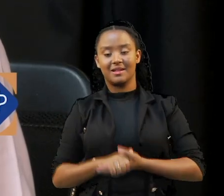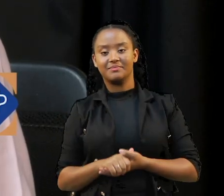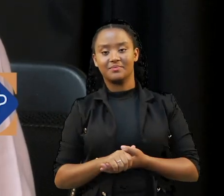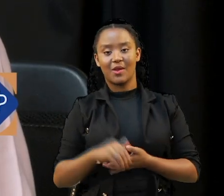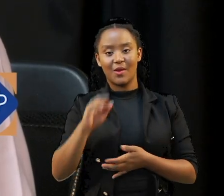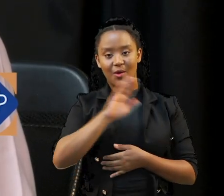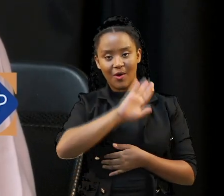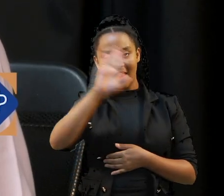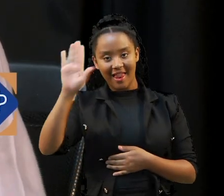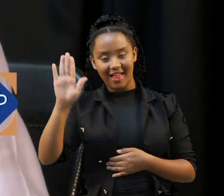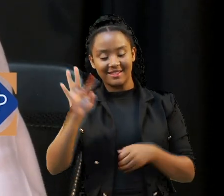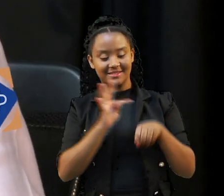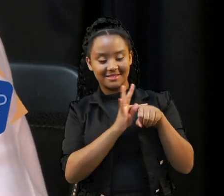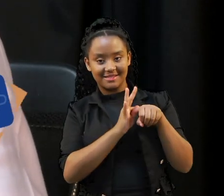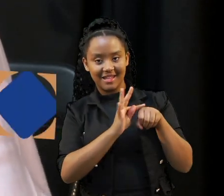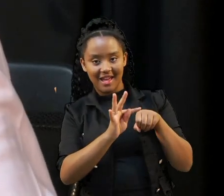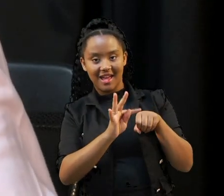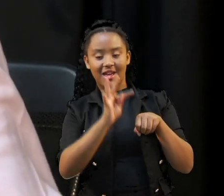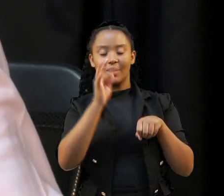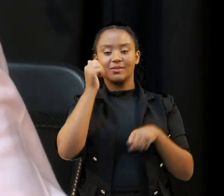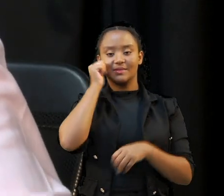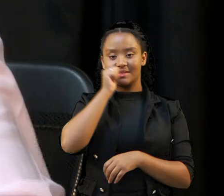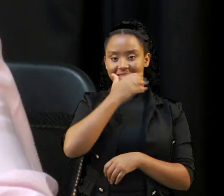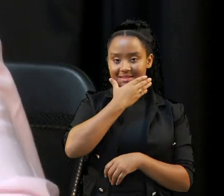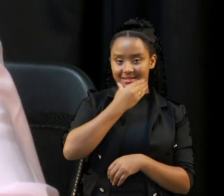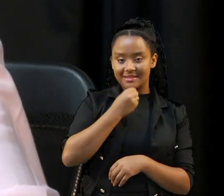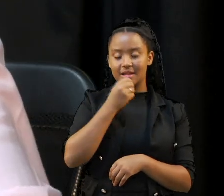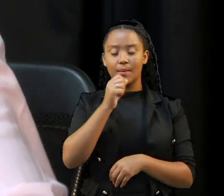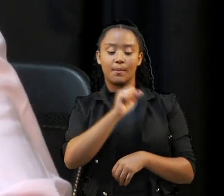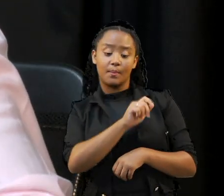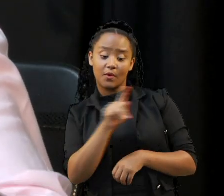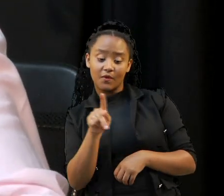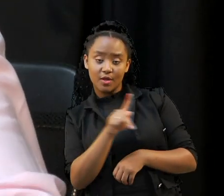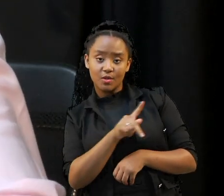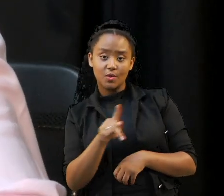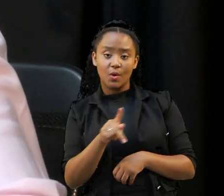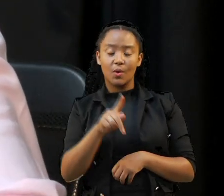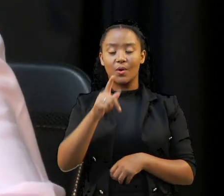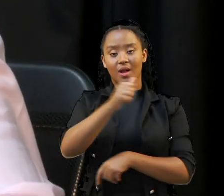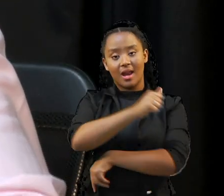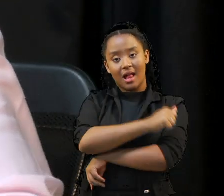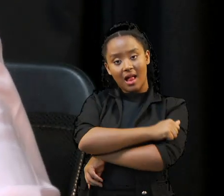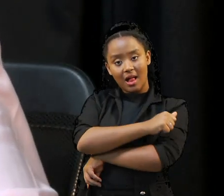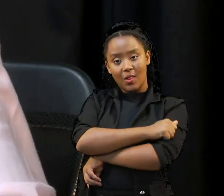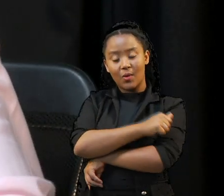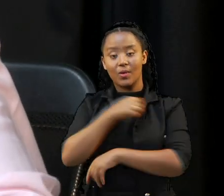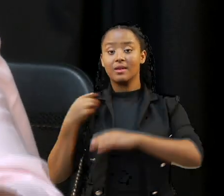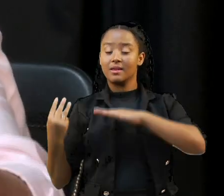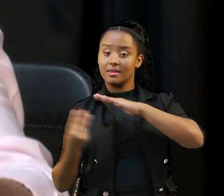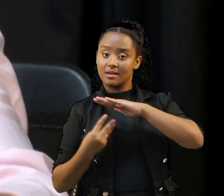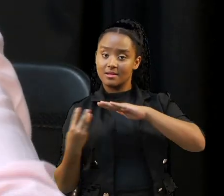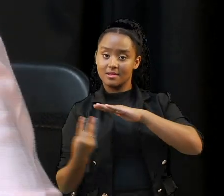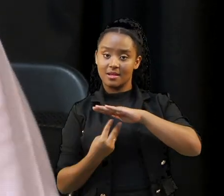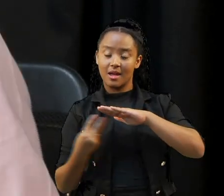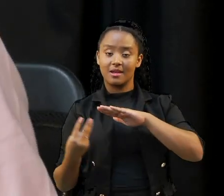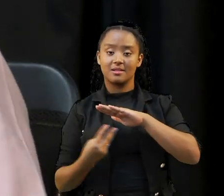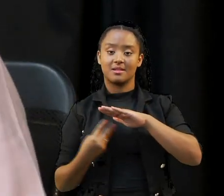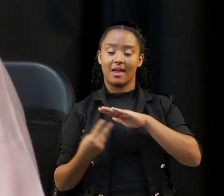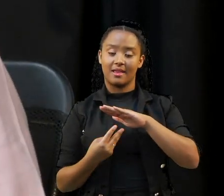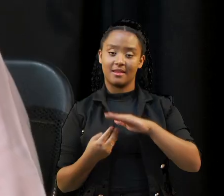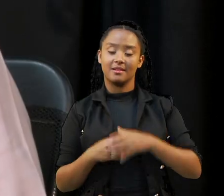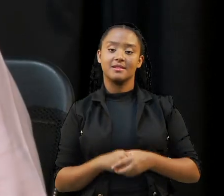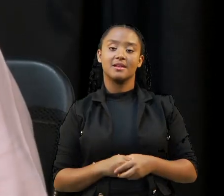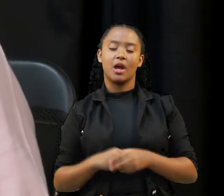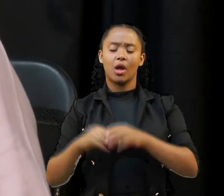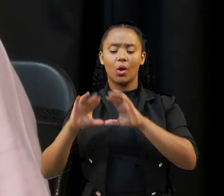Olá, técnicos, técnicas, professores, professoras, alunos, alunas, terceirizados e